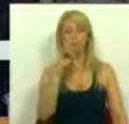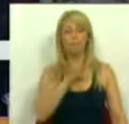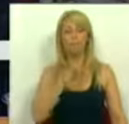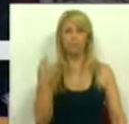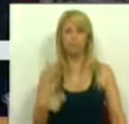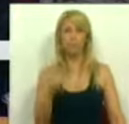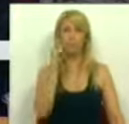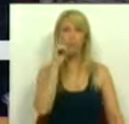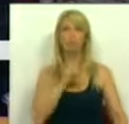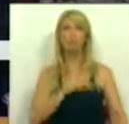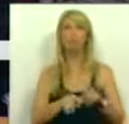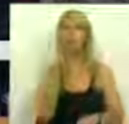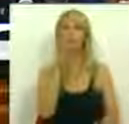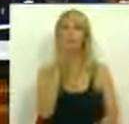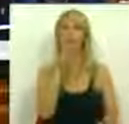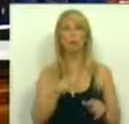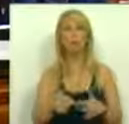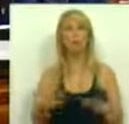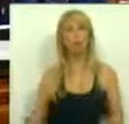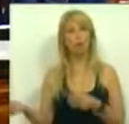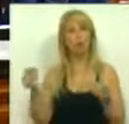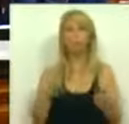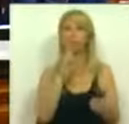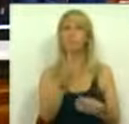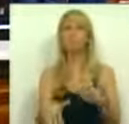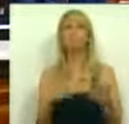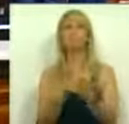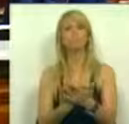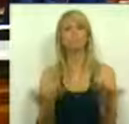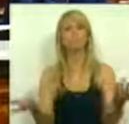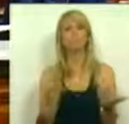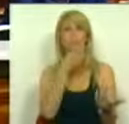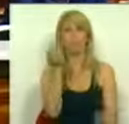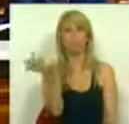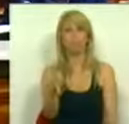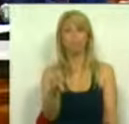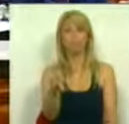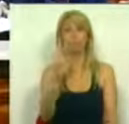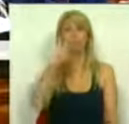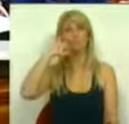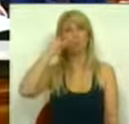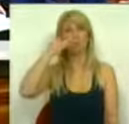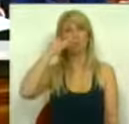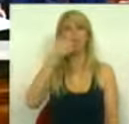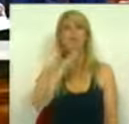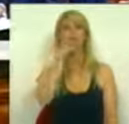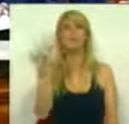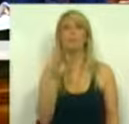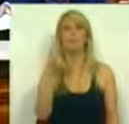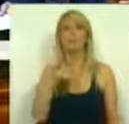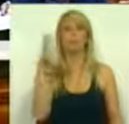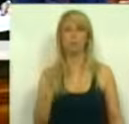Senhora Presidente, senhoras e senhores deputados, hoje trazemos respostas para um drama que afeta muito e muitas